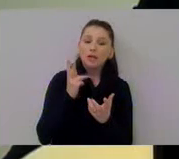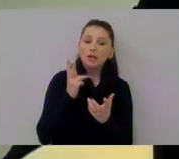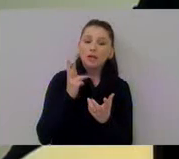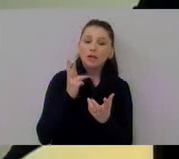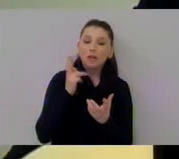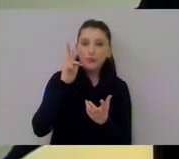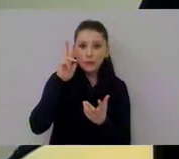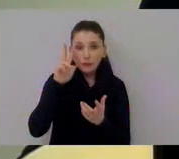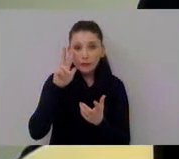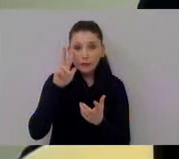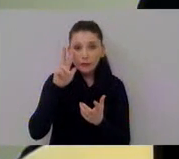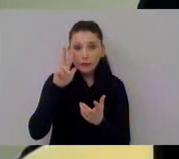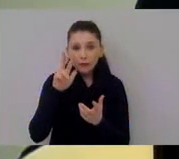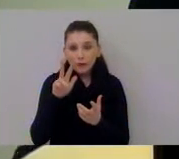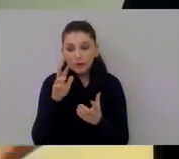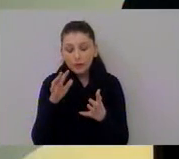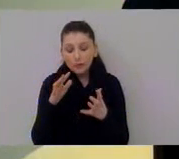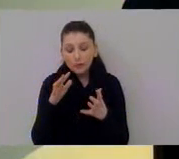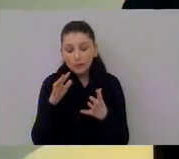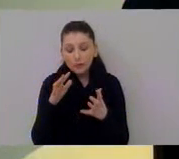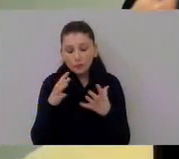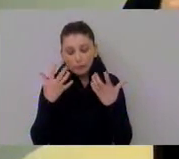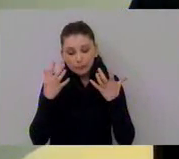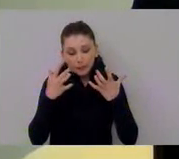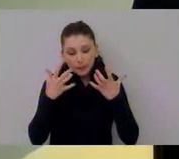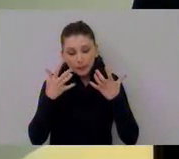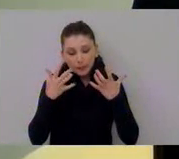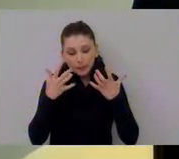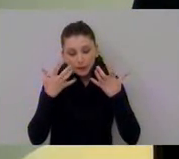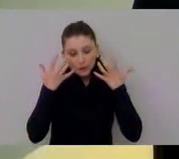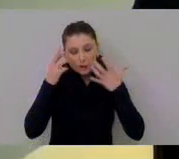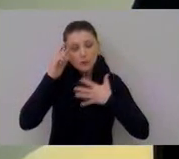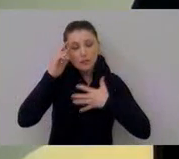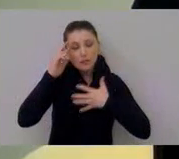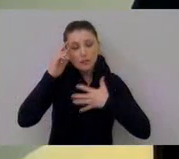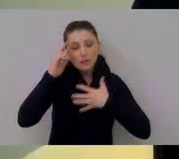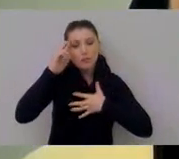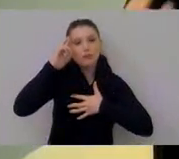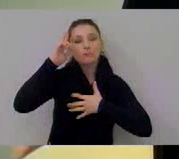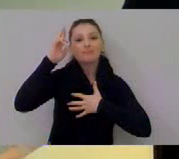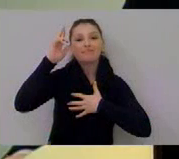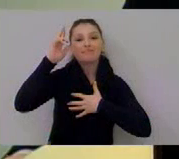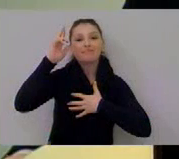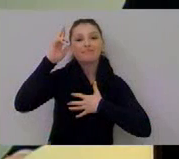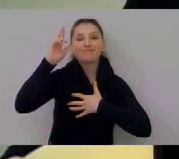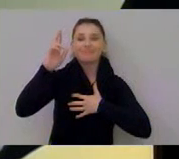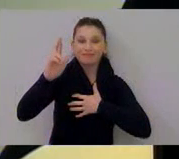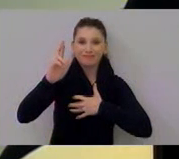político de caráter, o ex-governador